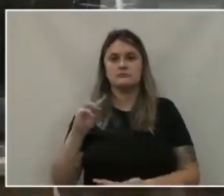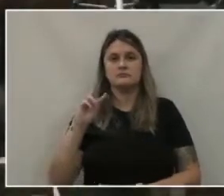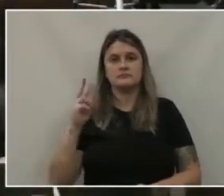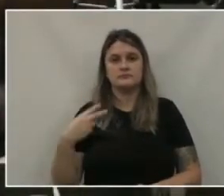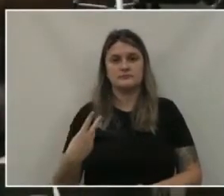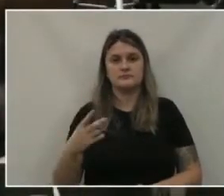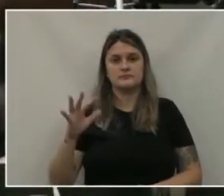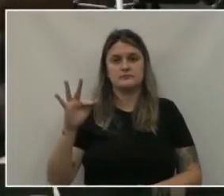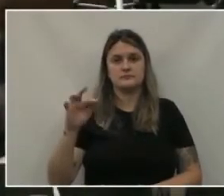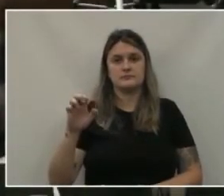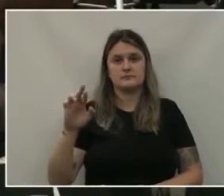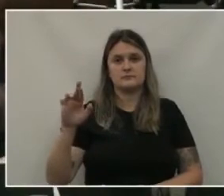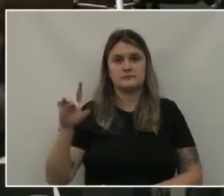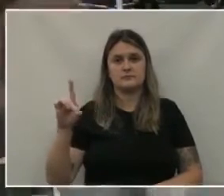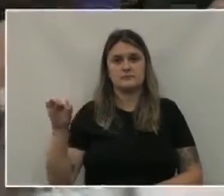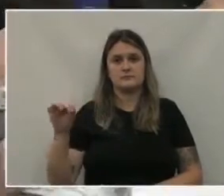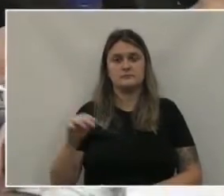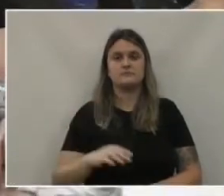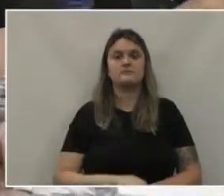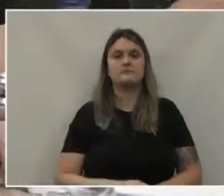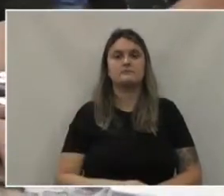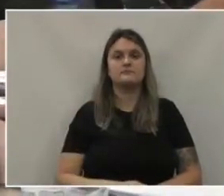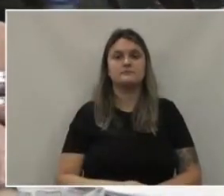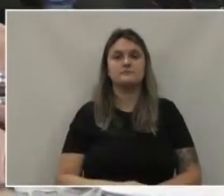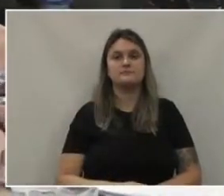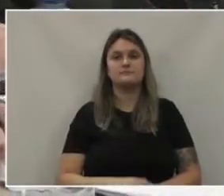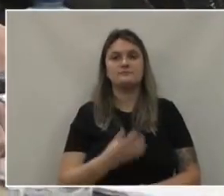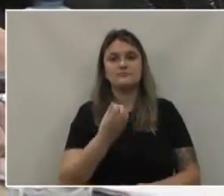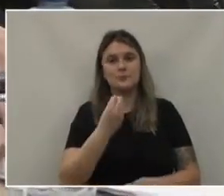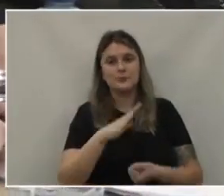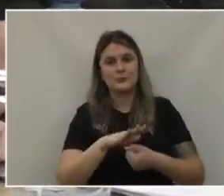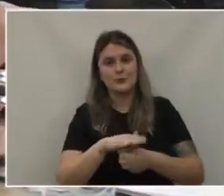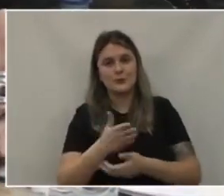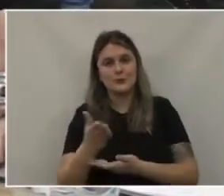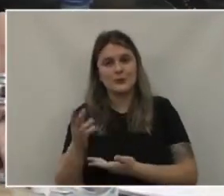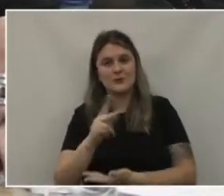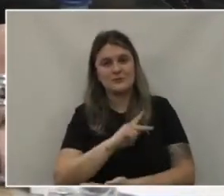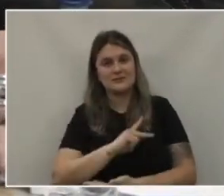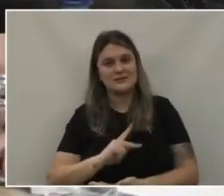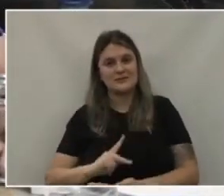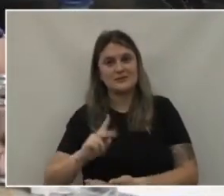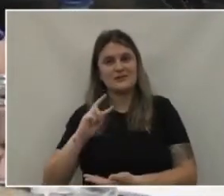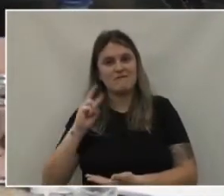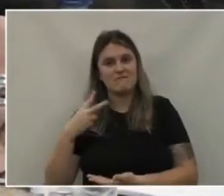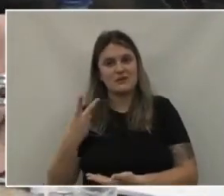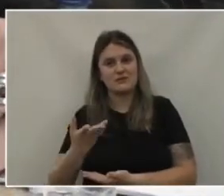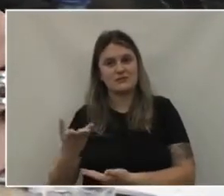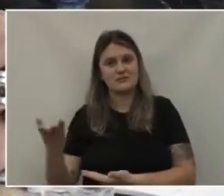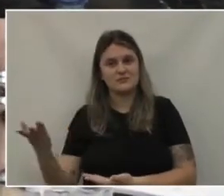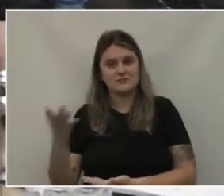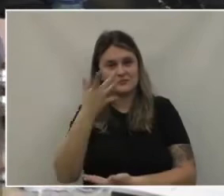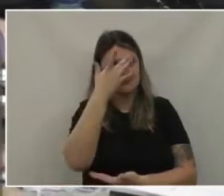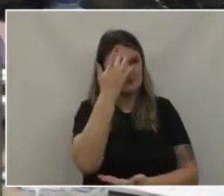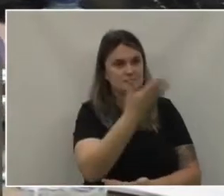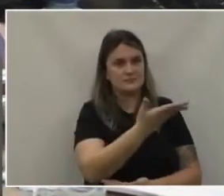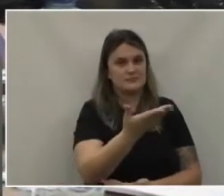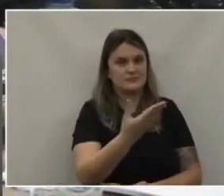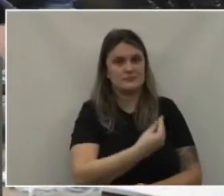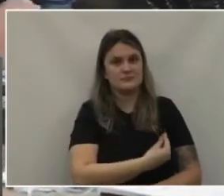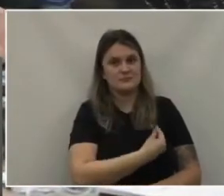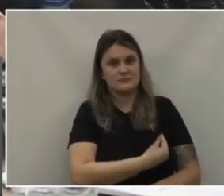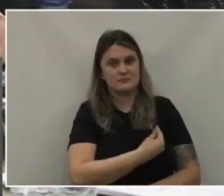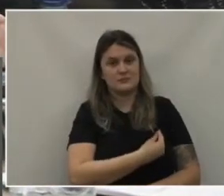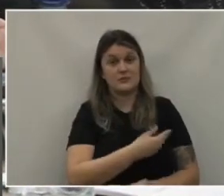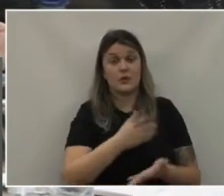vereador Fernando Edgar Vier. Boa noite, senhor presidente, demais vereadores, municípios da Vitória. Hoje eu gostaria de fazer um